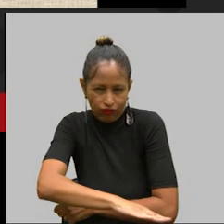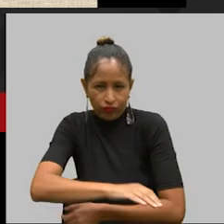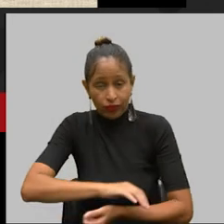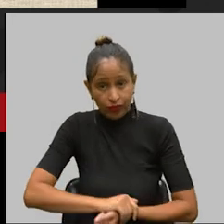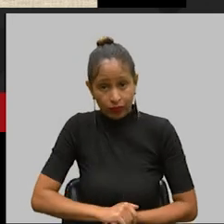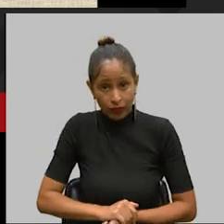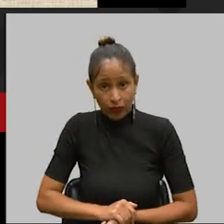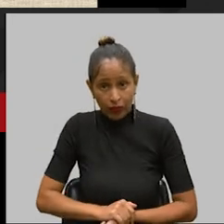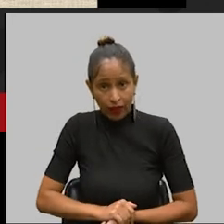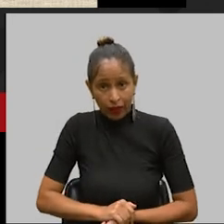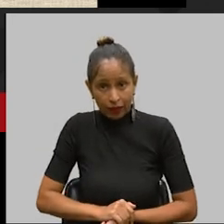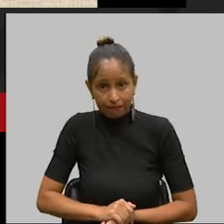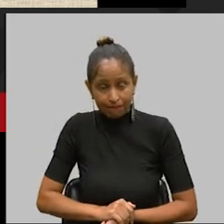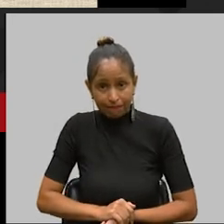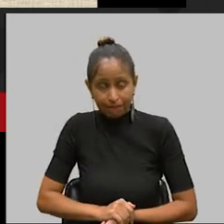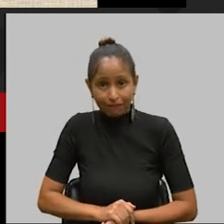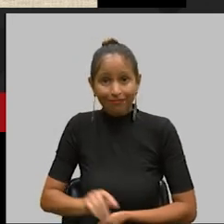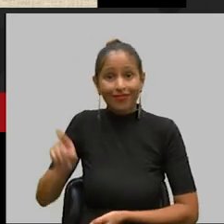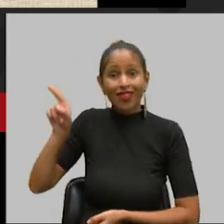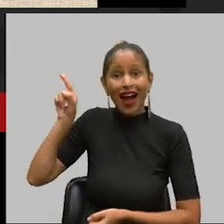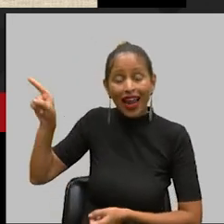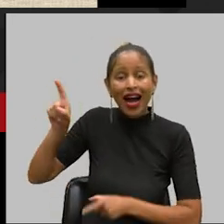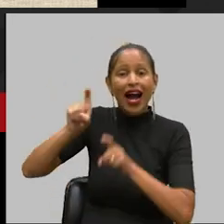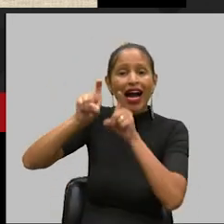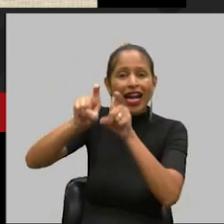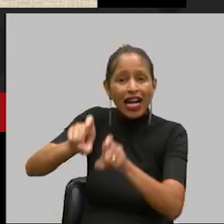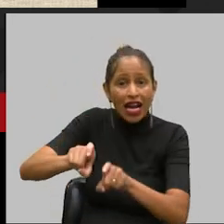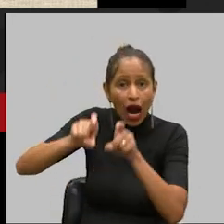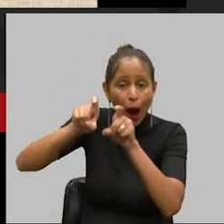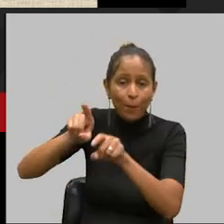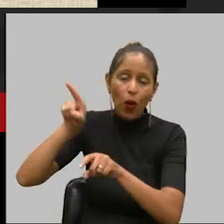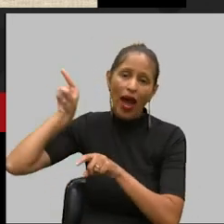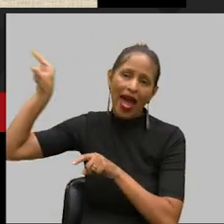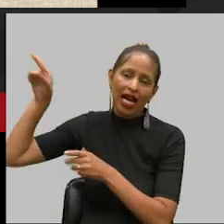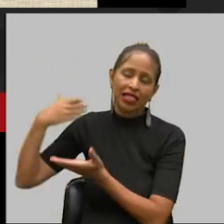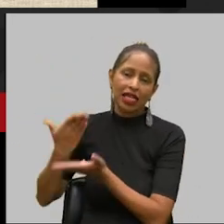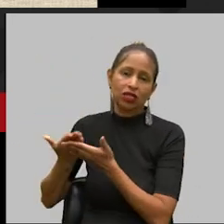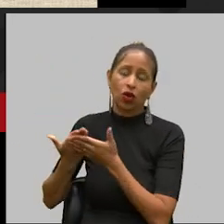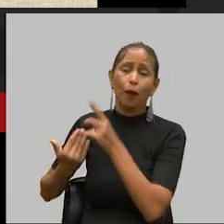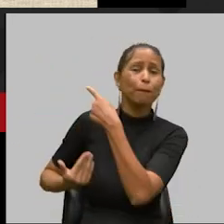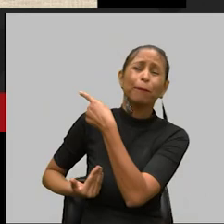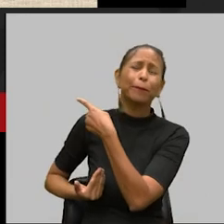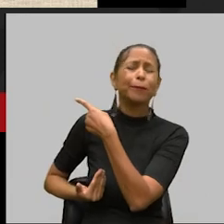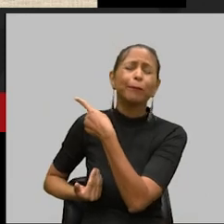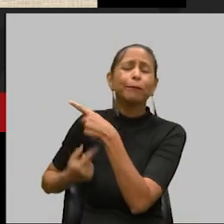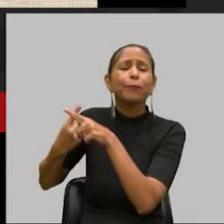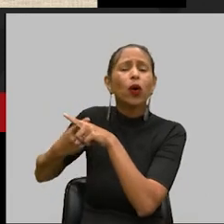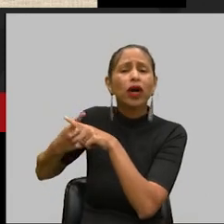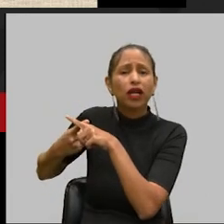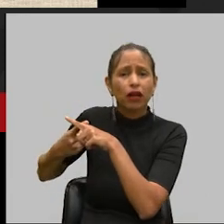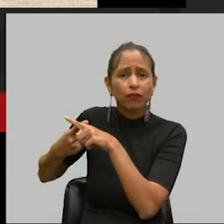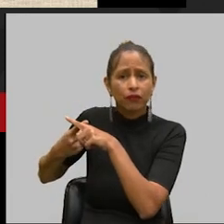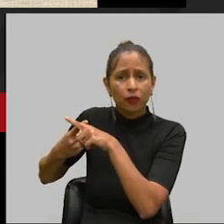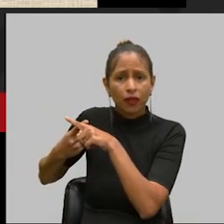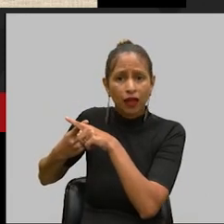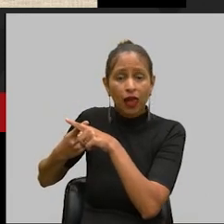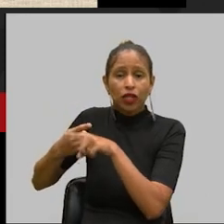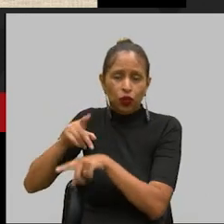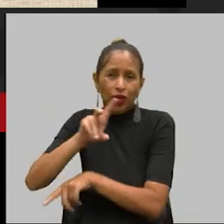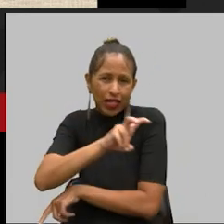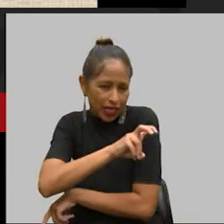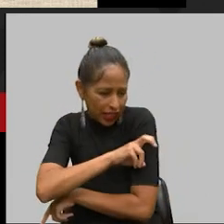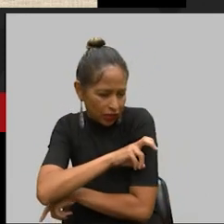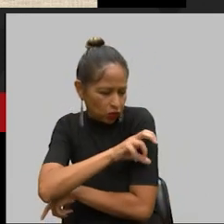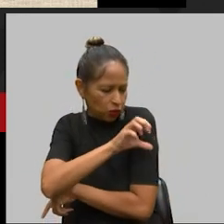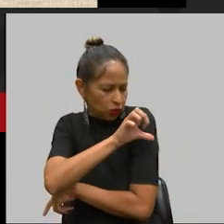Fundamental as que estão lá no campo são essas as escolas s por quê Porque o quinto ao o nono ensino médio